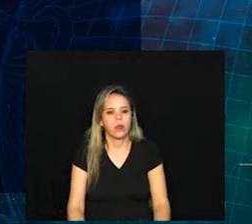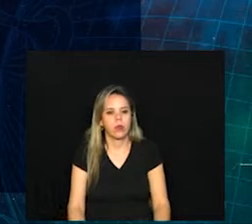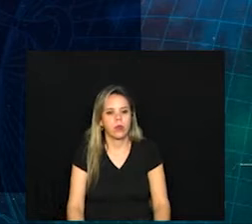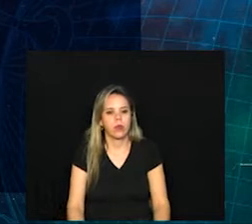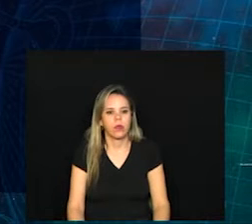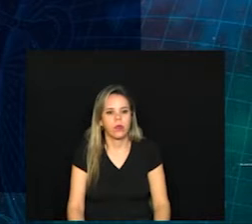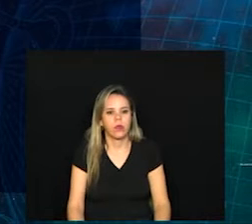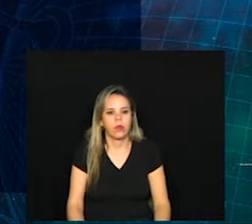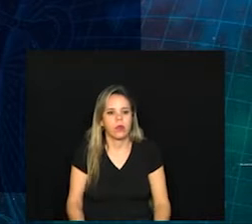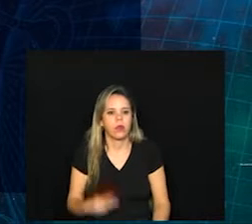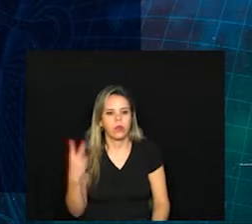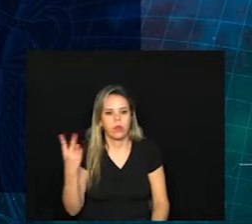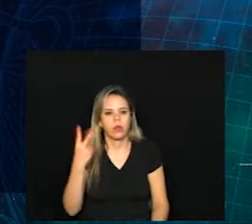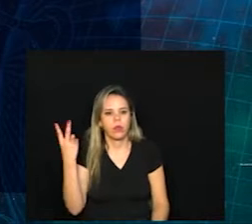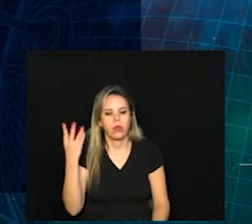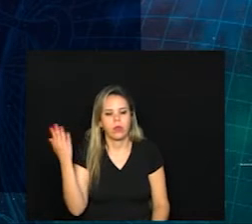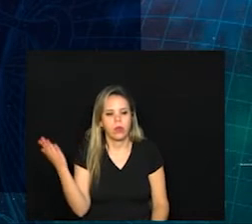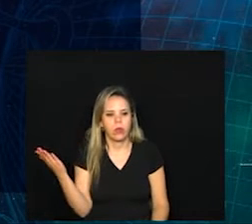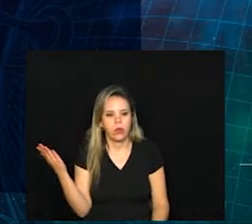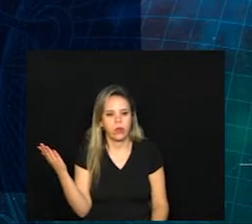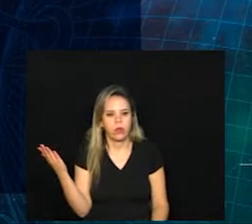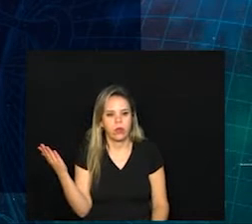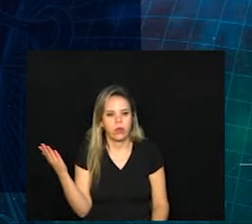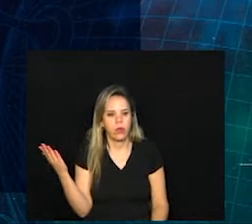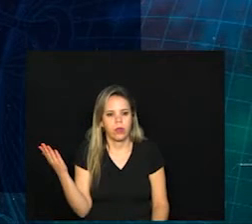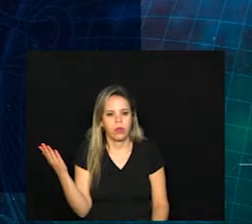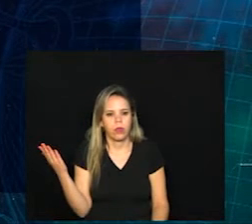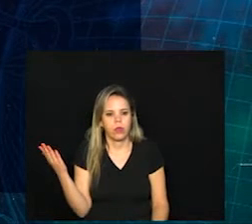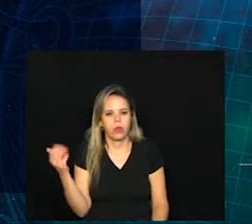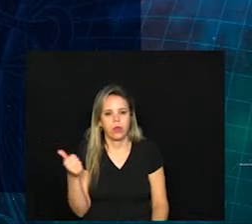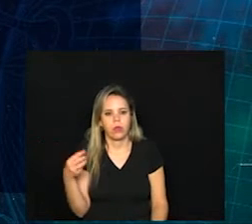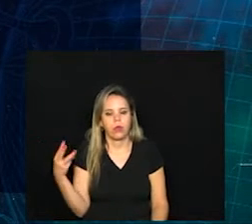13.665, Valinhos também na linha dos 13.000, com